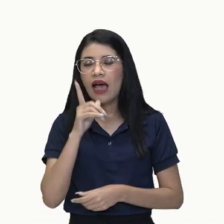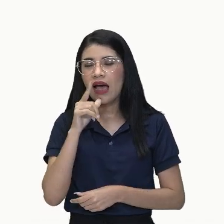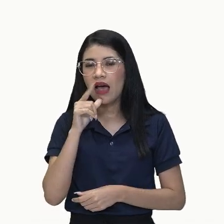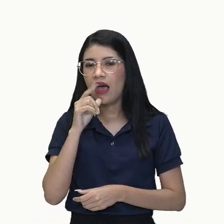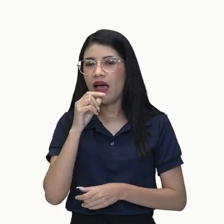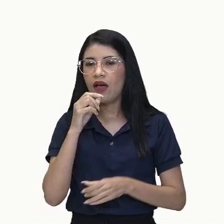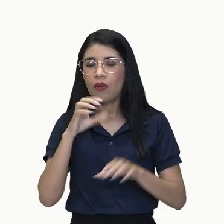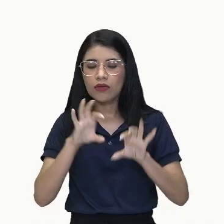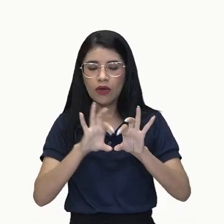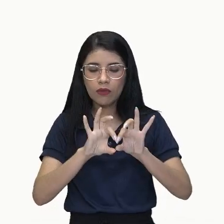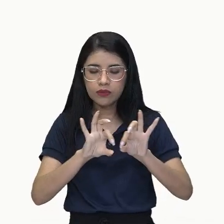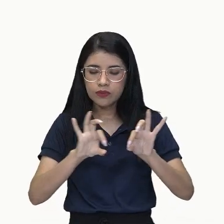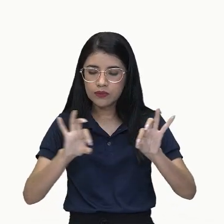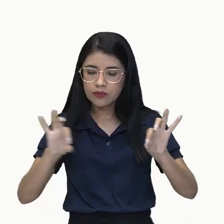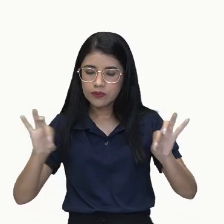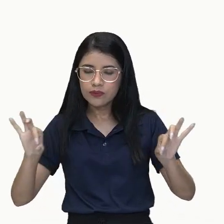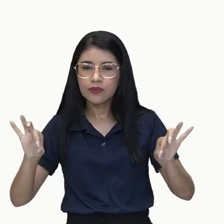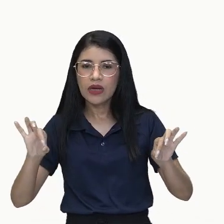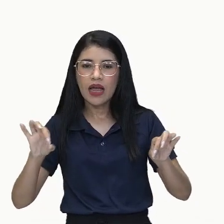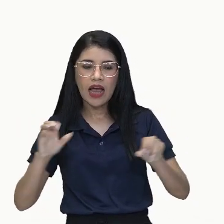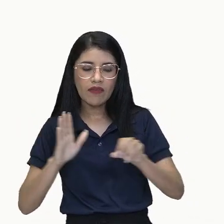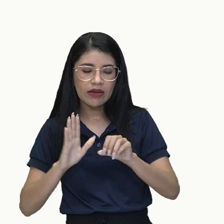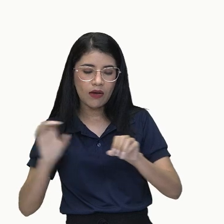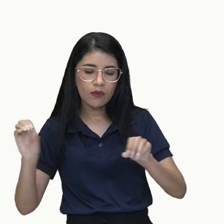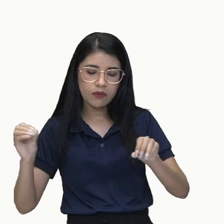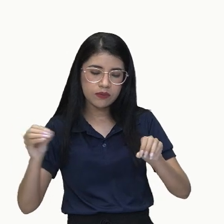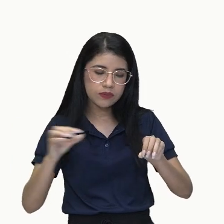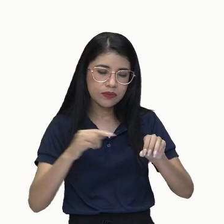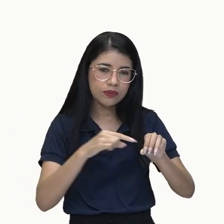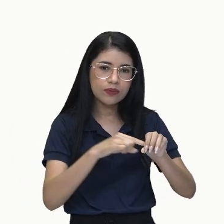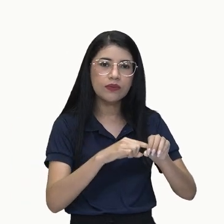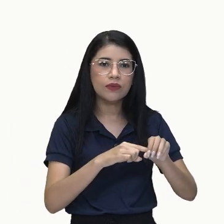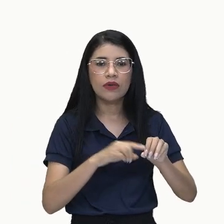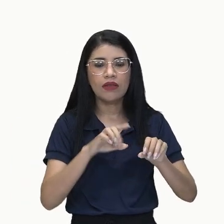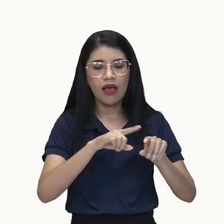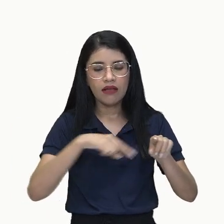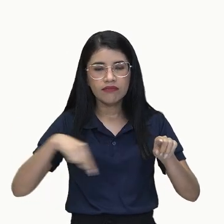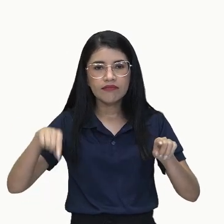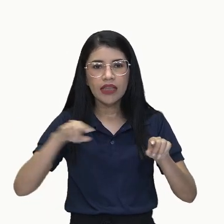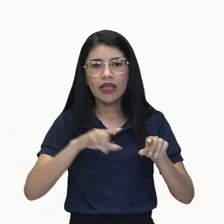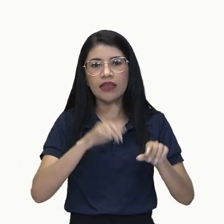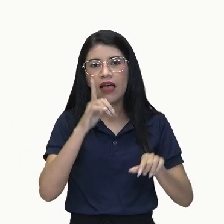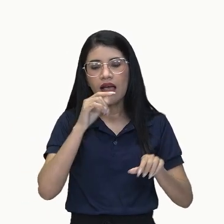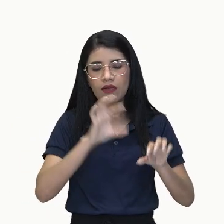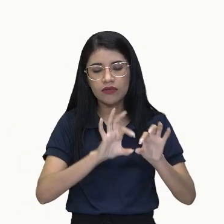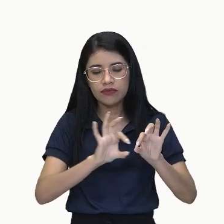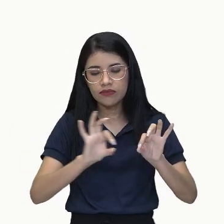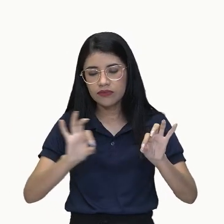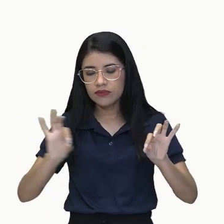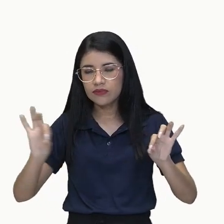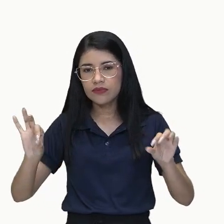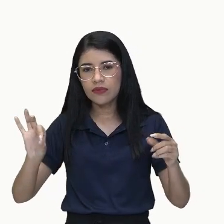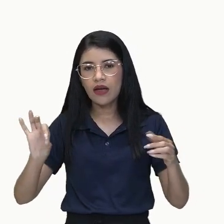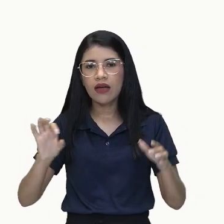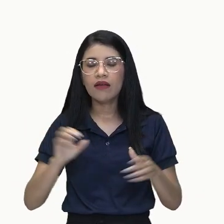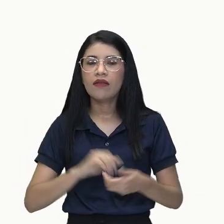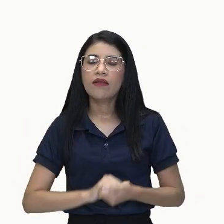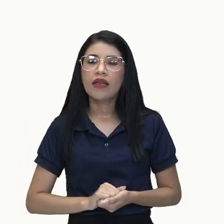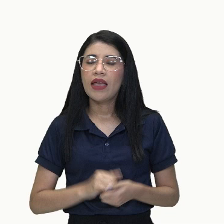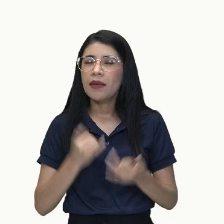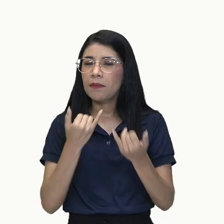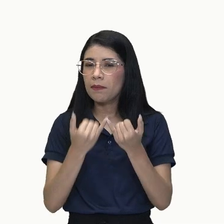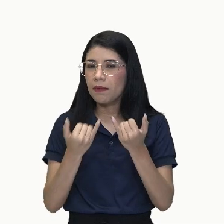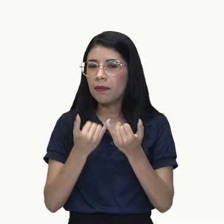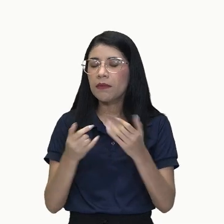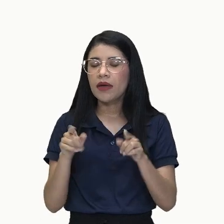por um cano em um sistema hidráulico. Essa analogia é